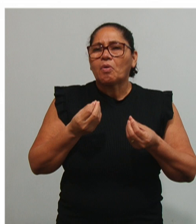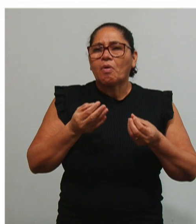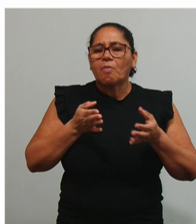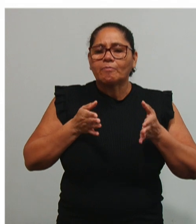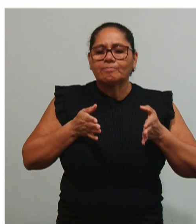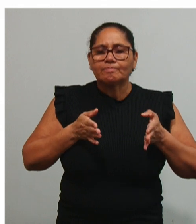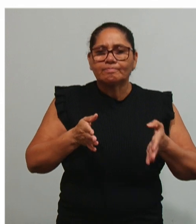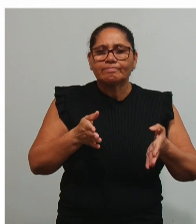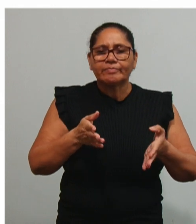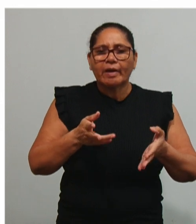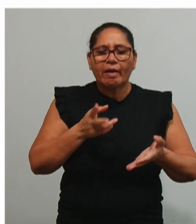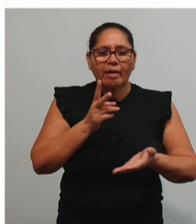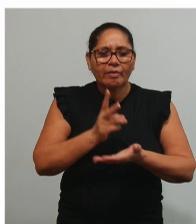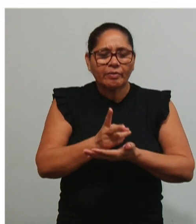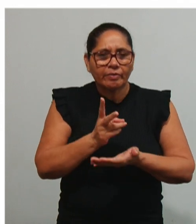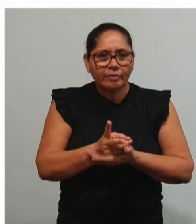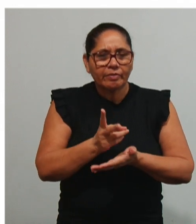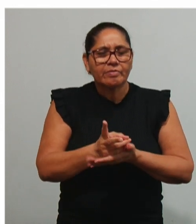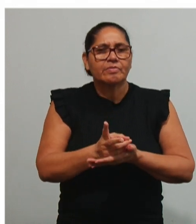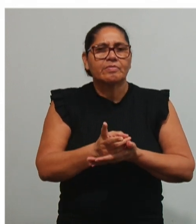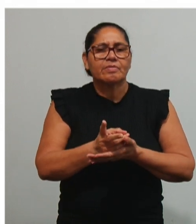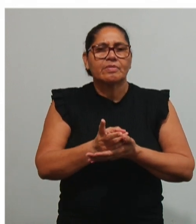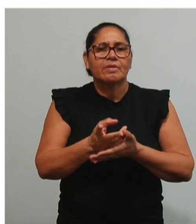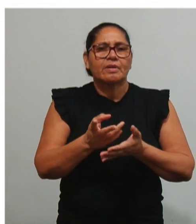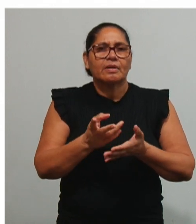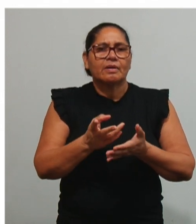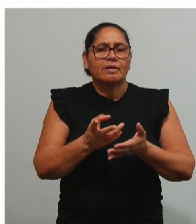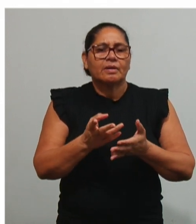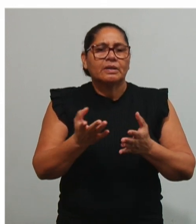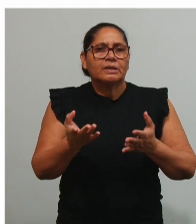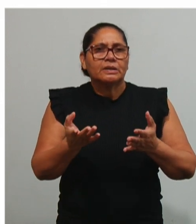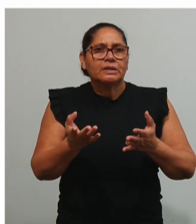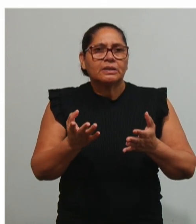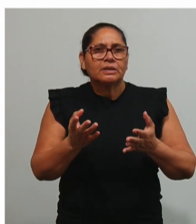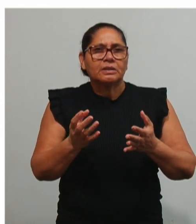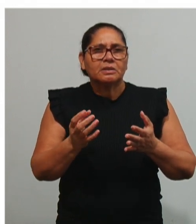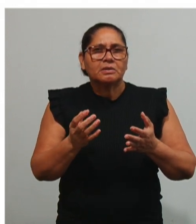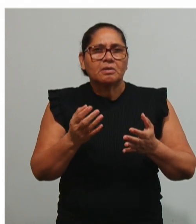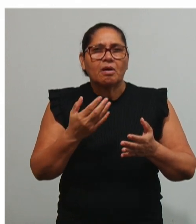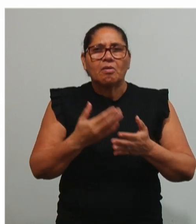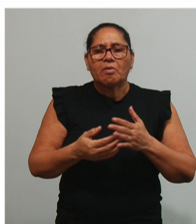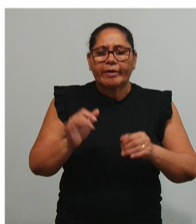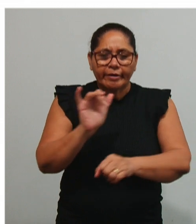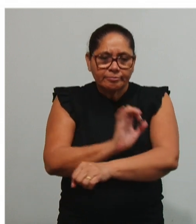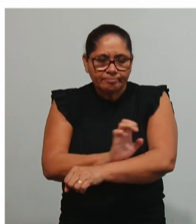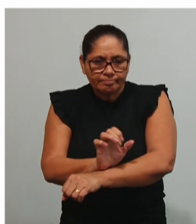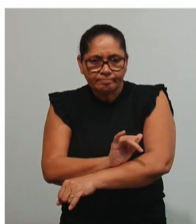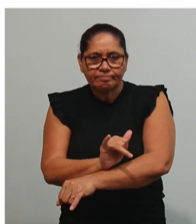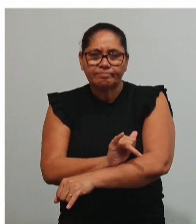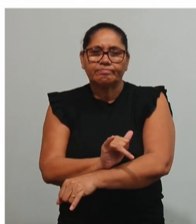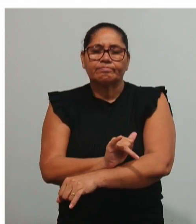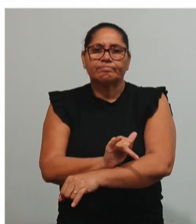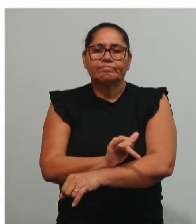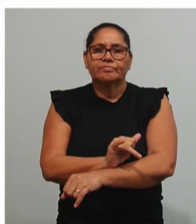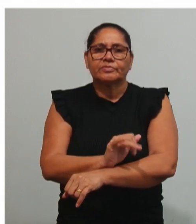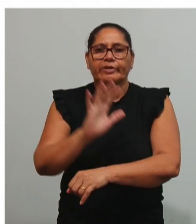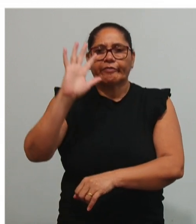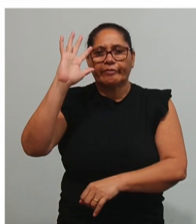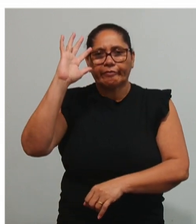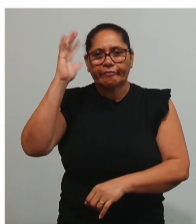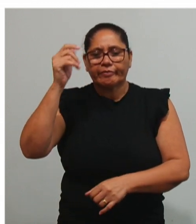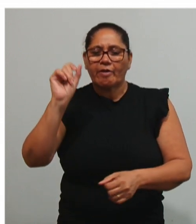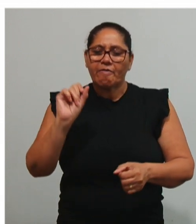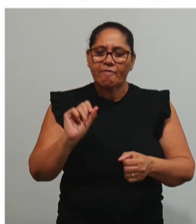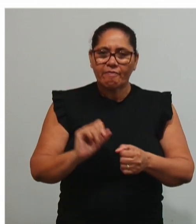caminho a seguir em direção a determinada decisão estratégica que já foi tomada, né?